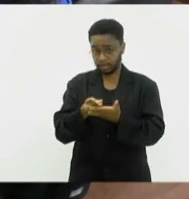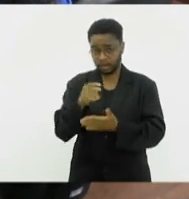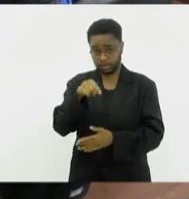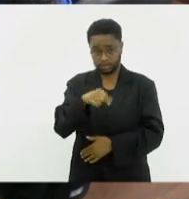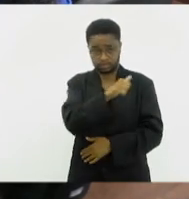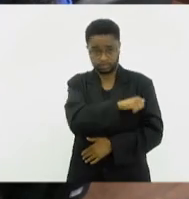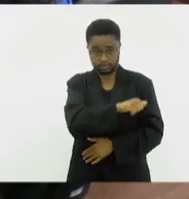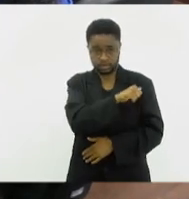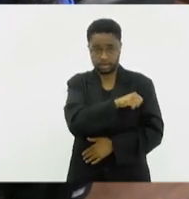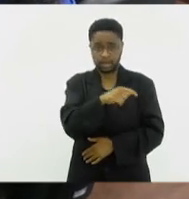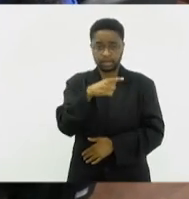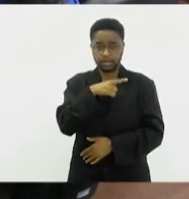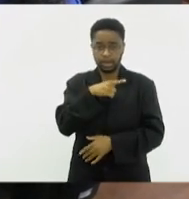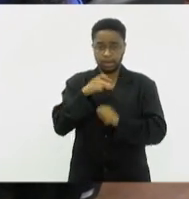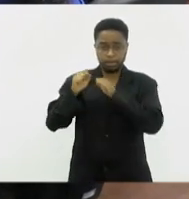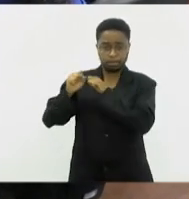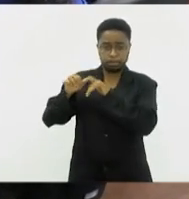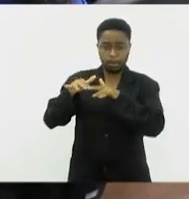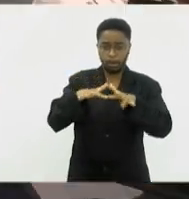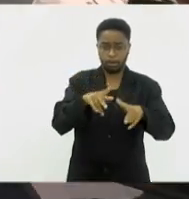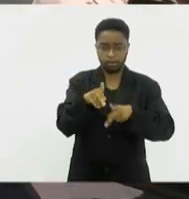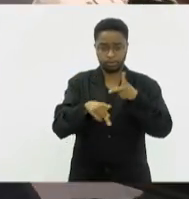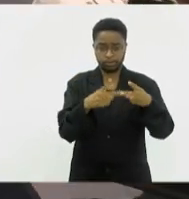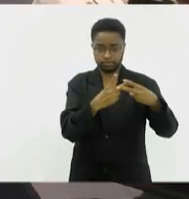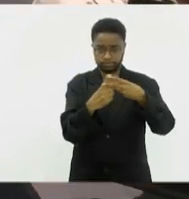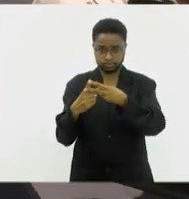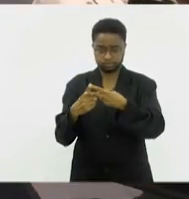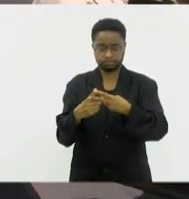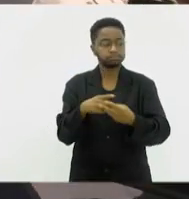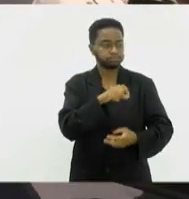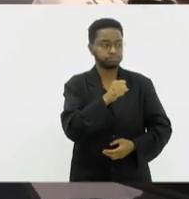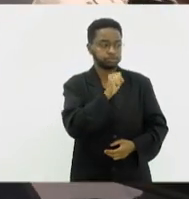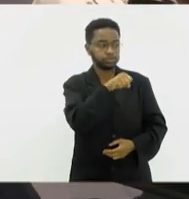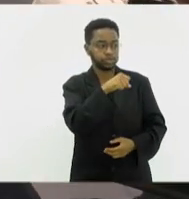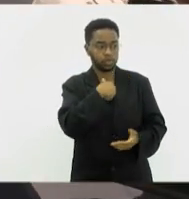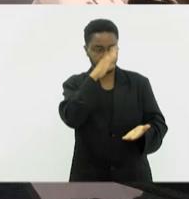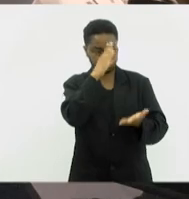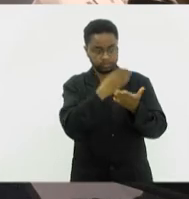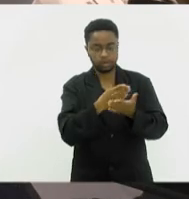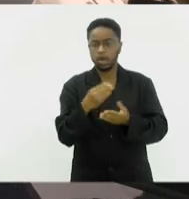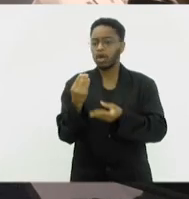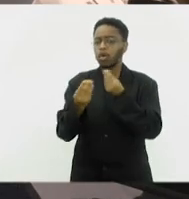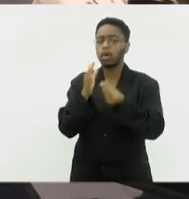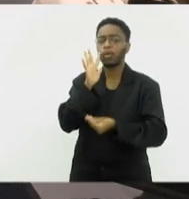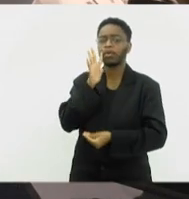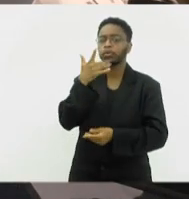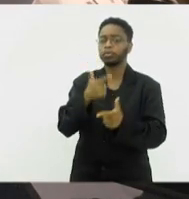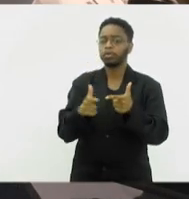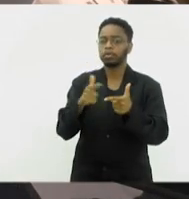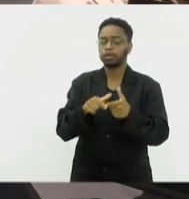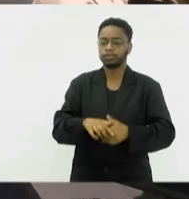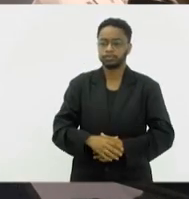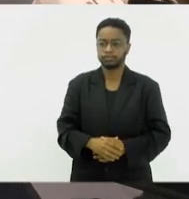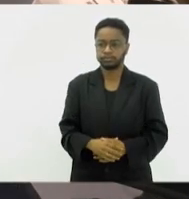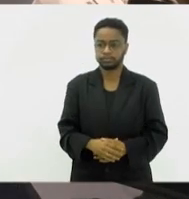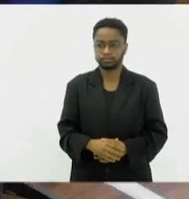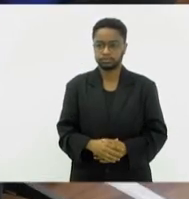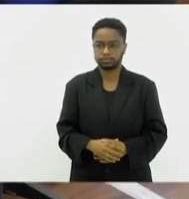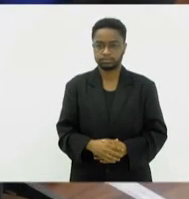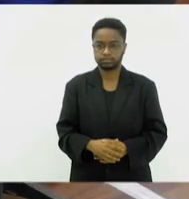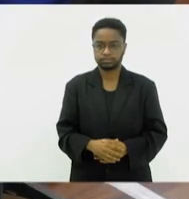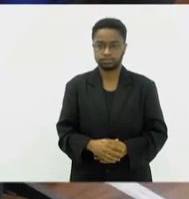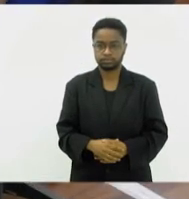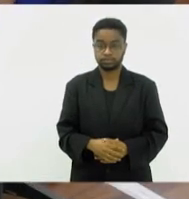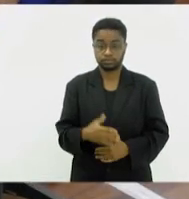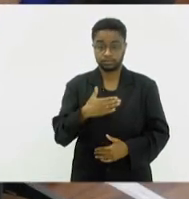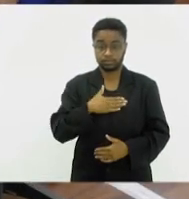uma superlotação carcerária? Acredito. Qual seria a solução para isso, no seu entender? Bom, a solução